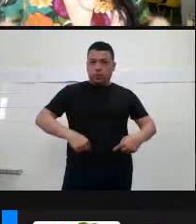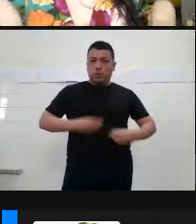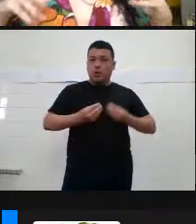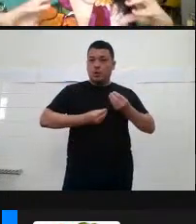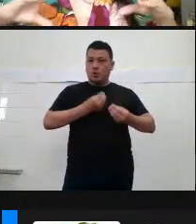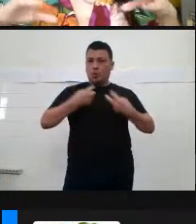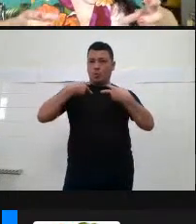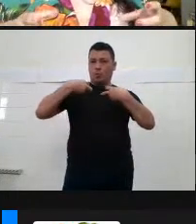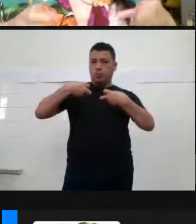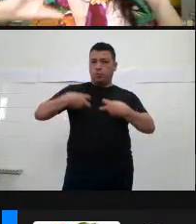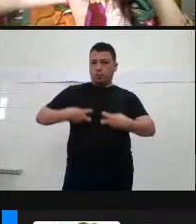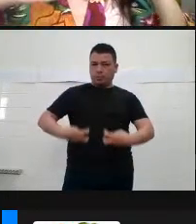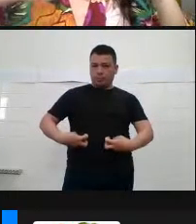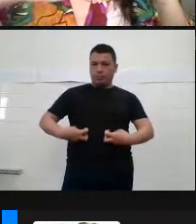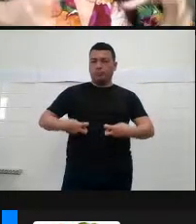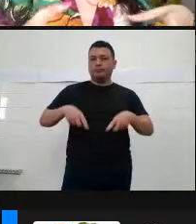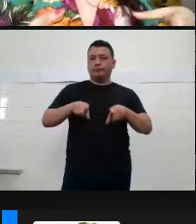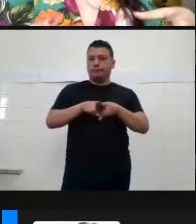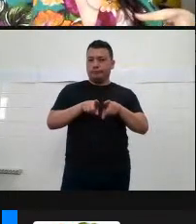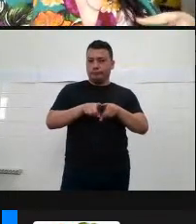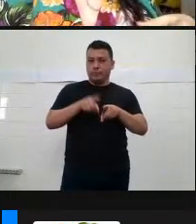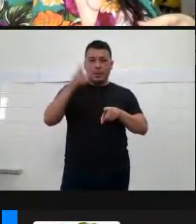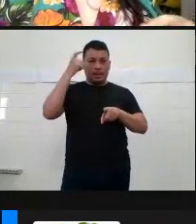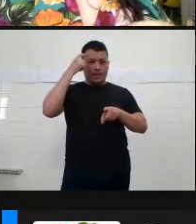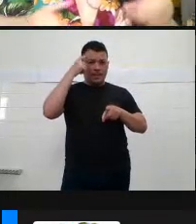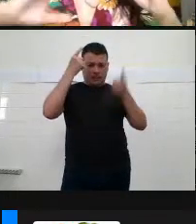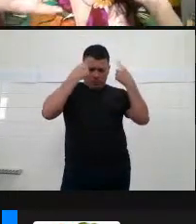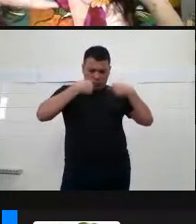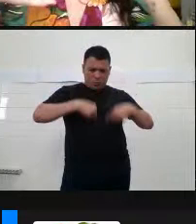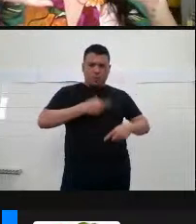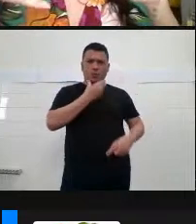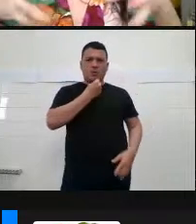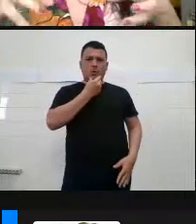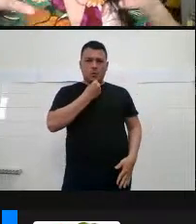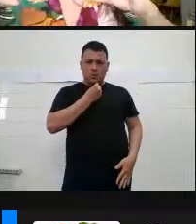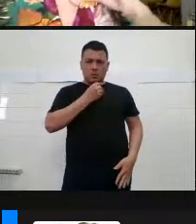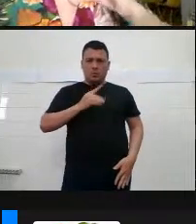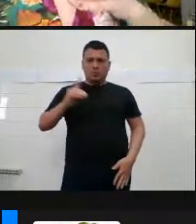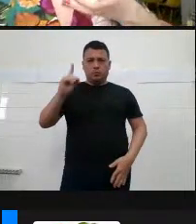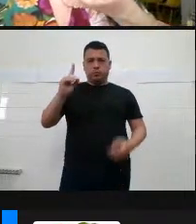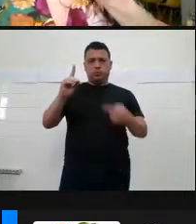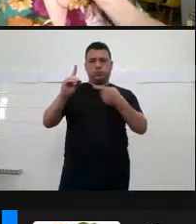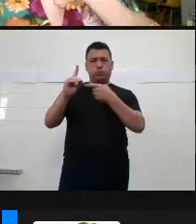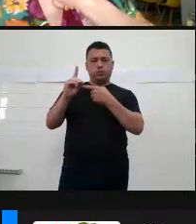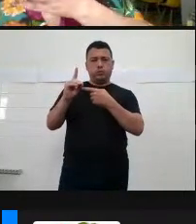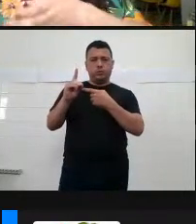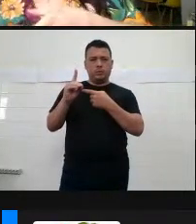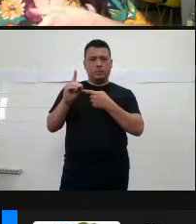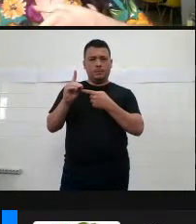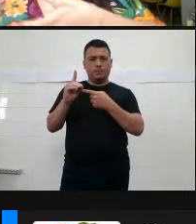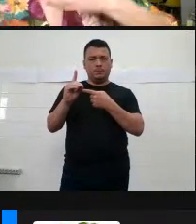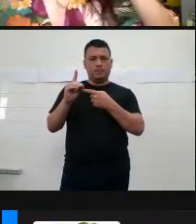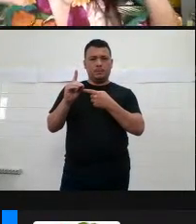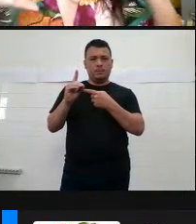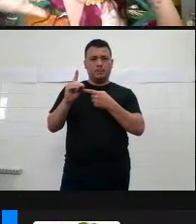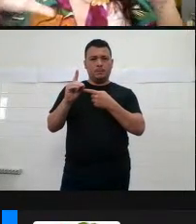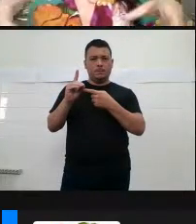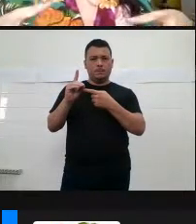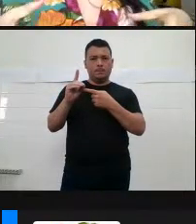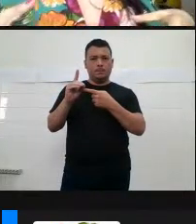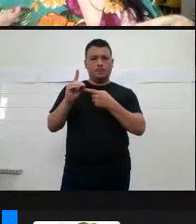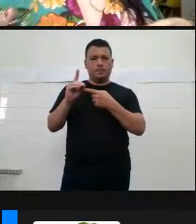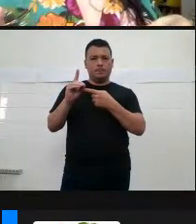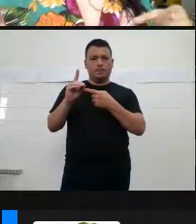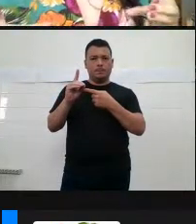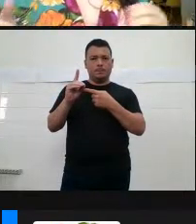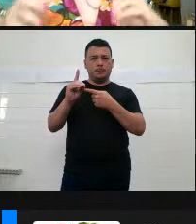lido, a ponto de pensar o corpo masculino como um corpo que representa a pureza e